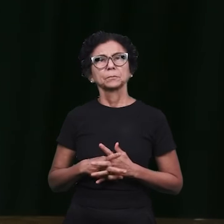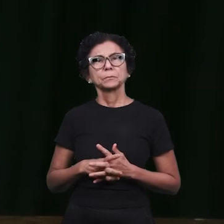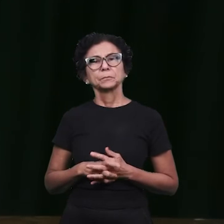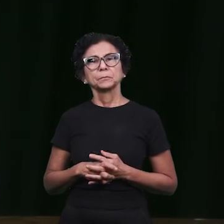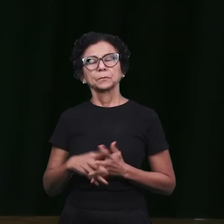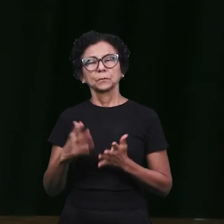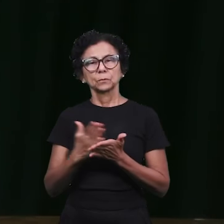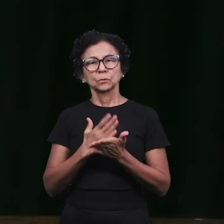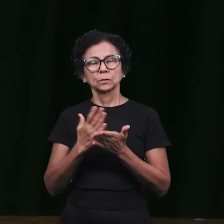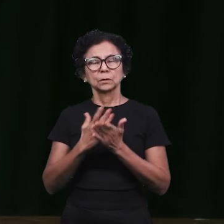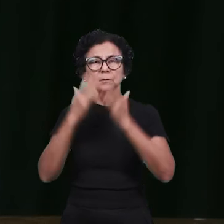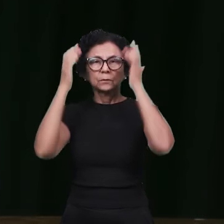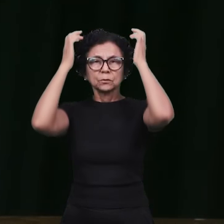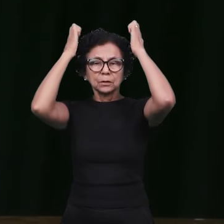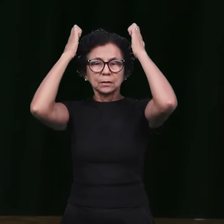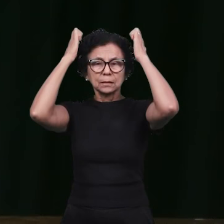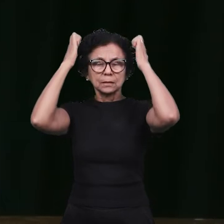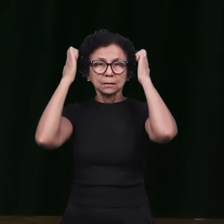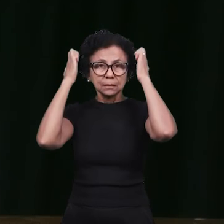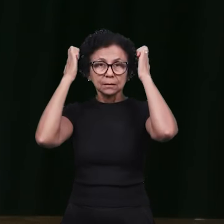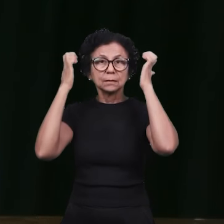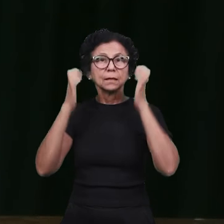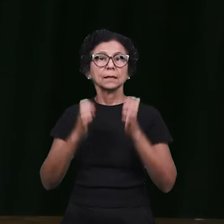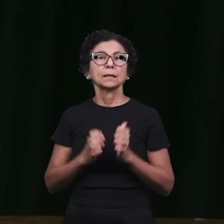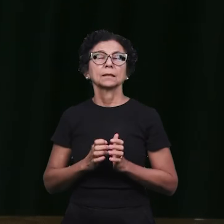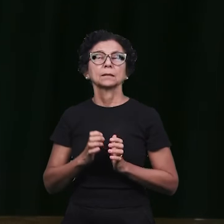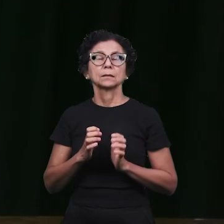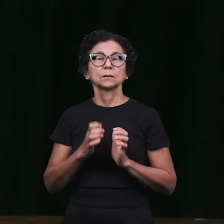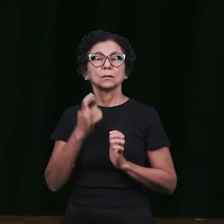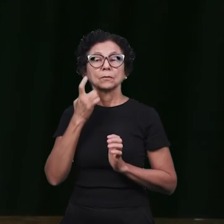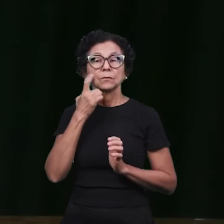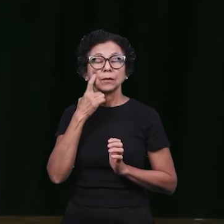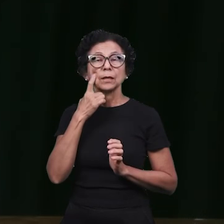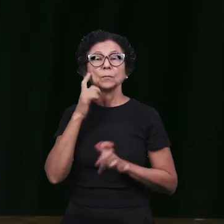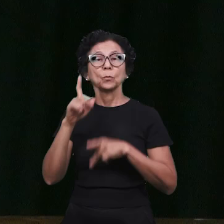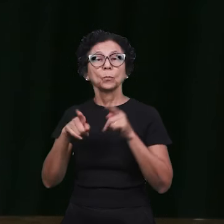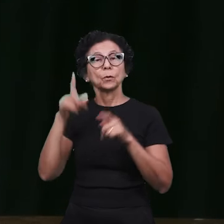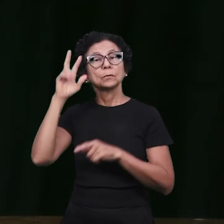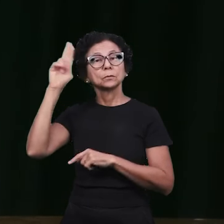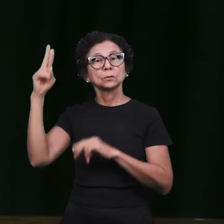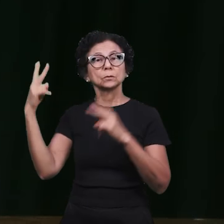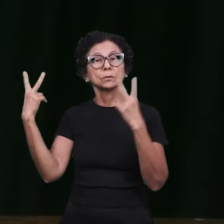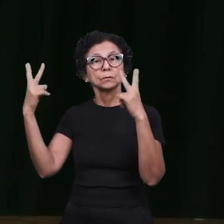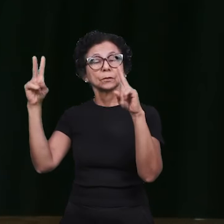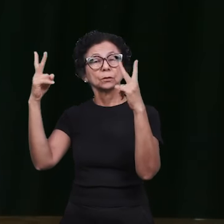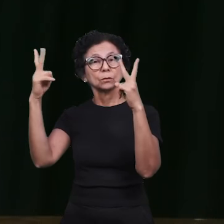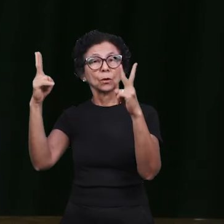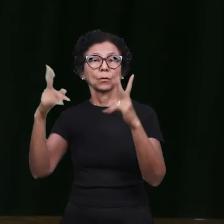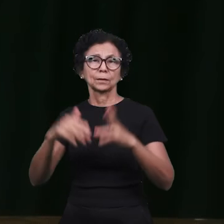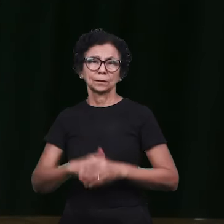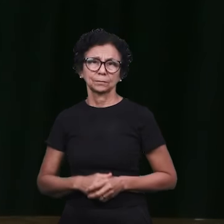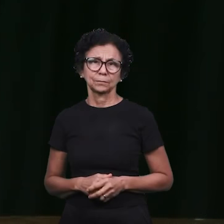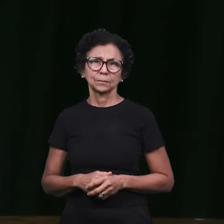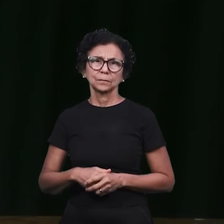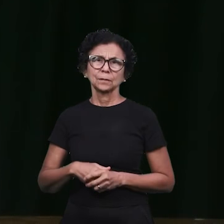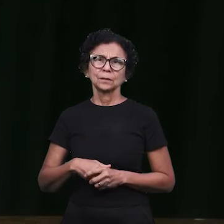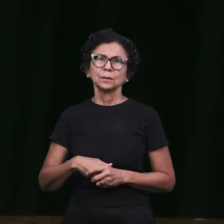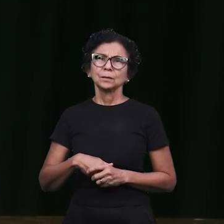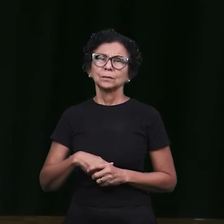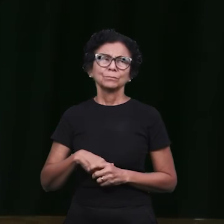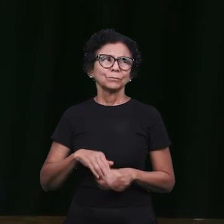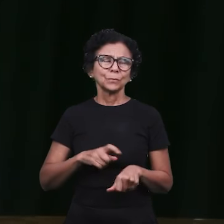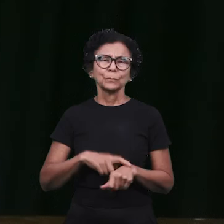livro de Esther, nós vemos quando que o Senhor mostra a vitória do povo do Senhor em cima de tanta opressão,